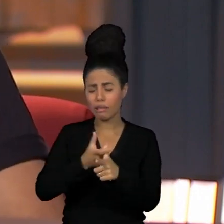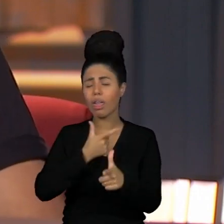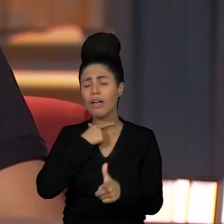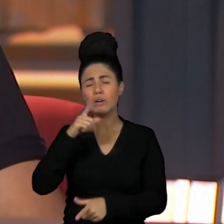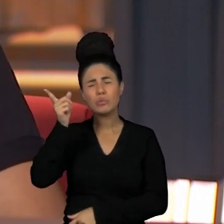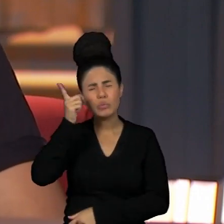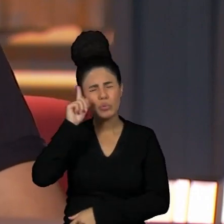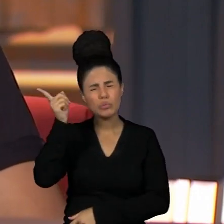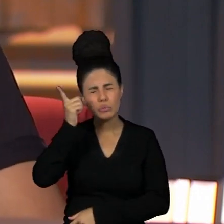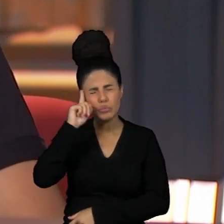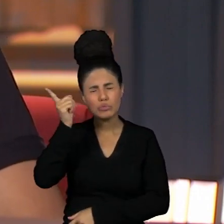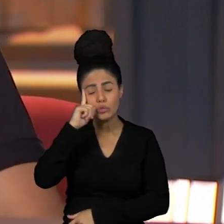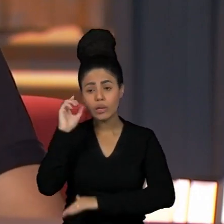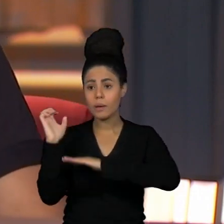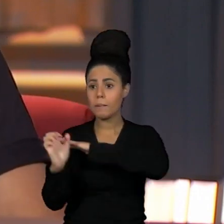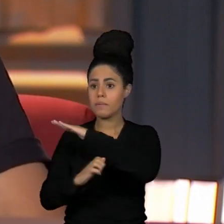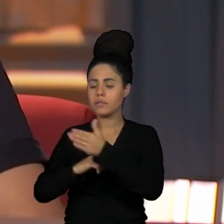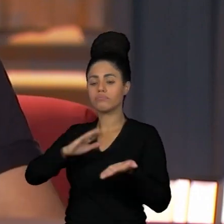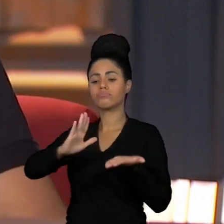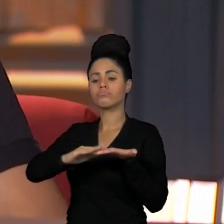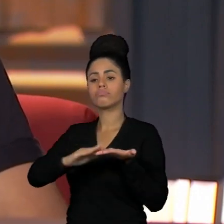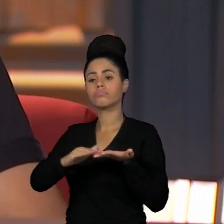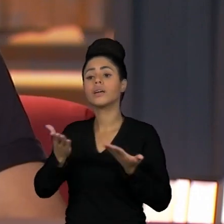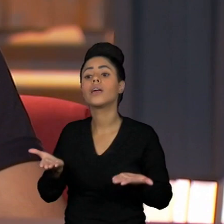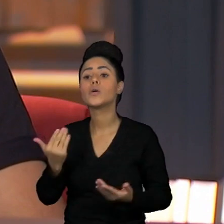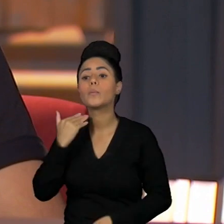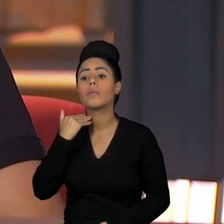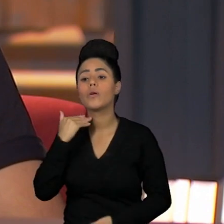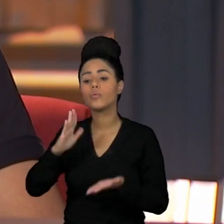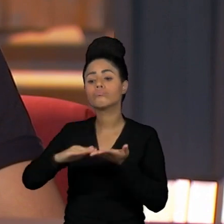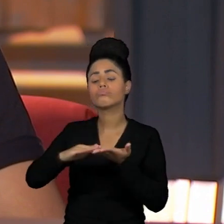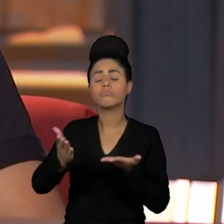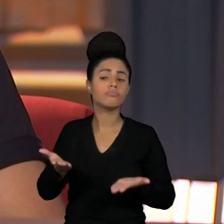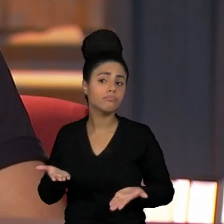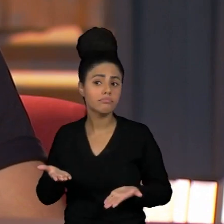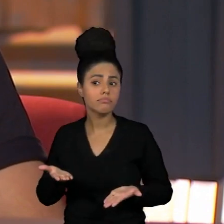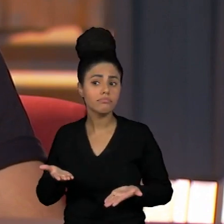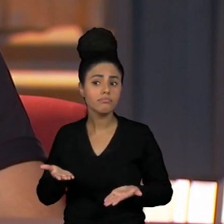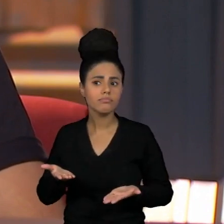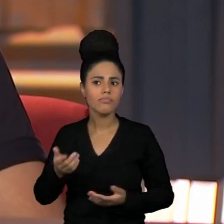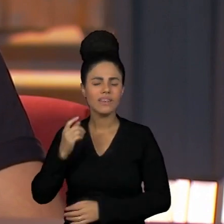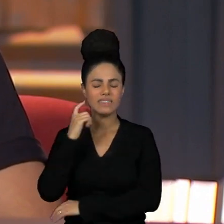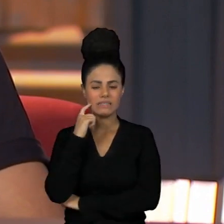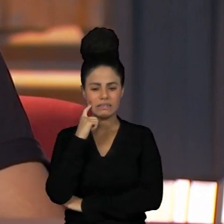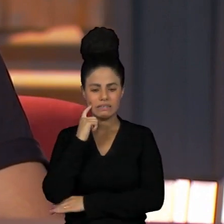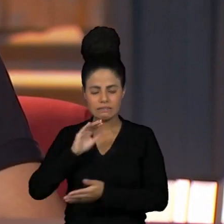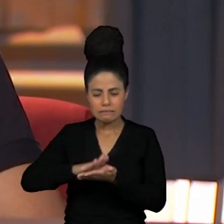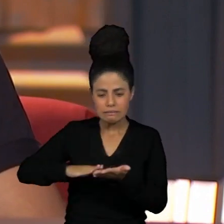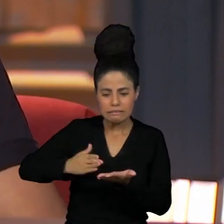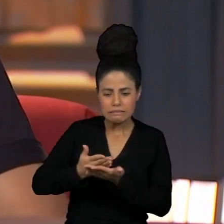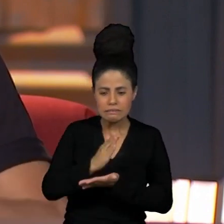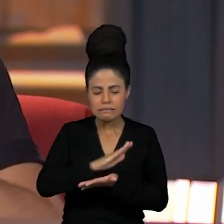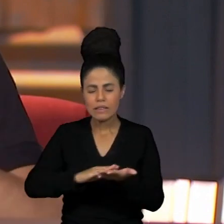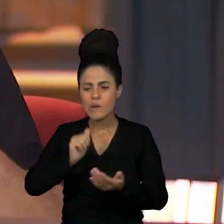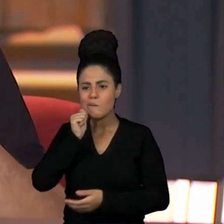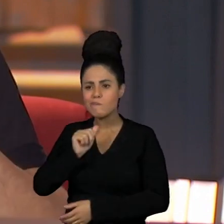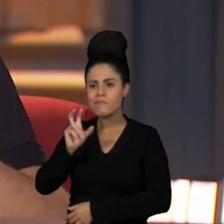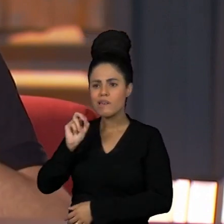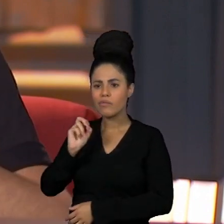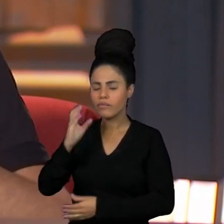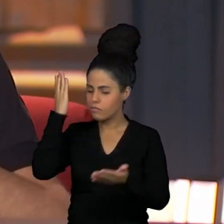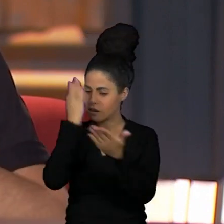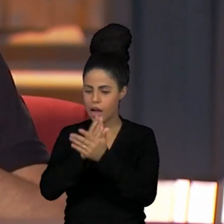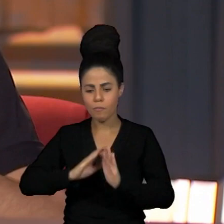a empresa que eu trabalhava me cobrava, que era o próprio banco. E no dia que incomodou a minha avó, que eu dei um